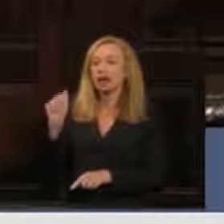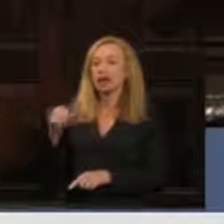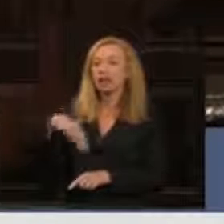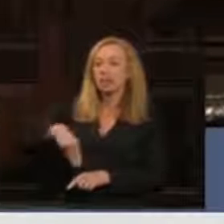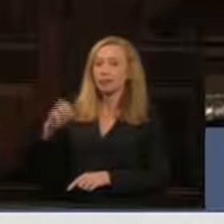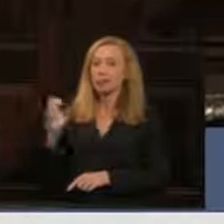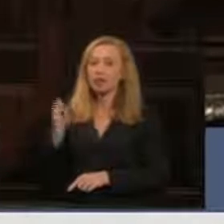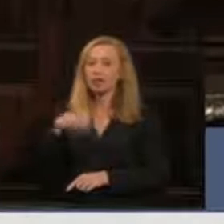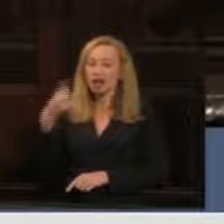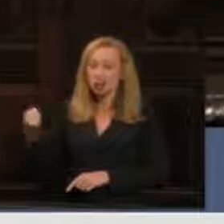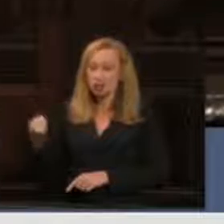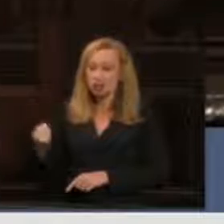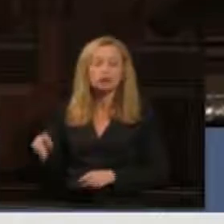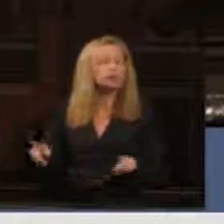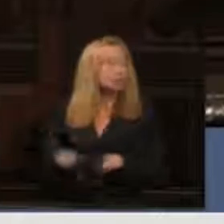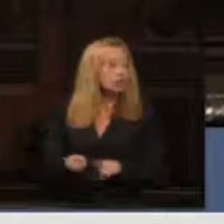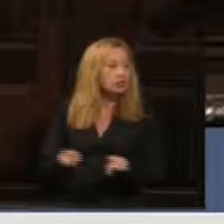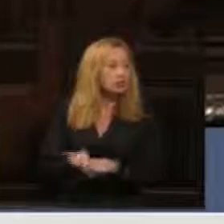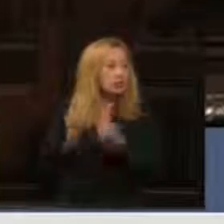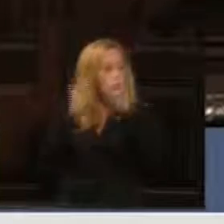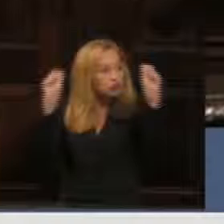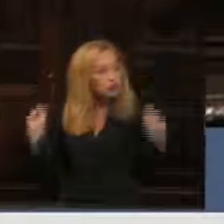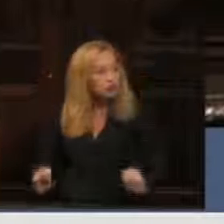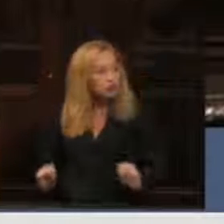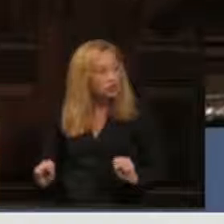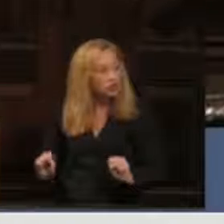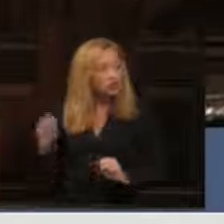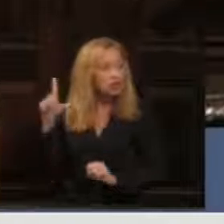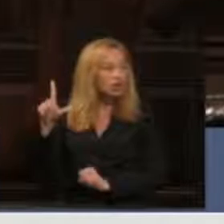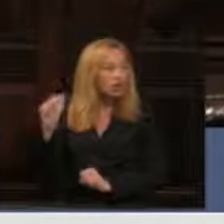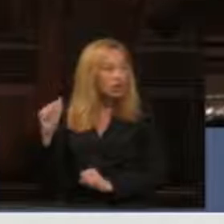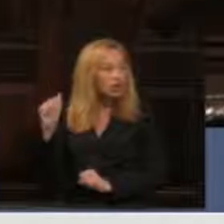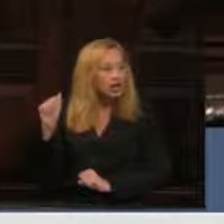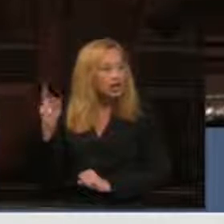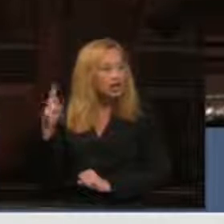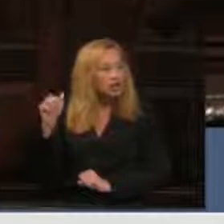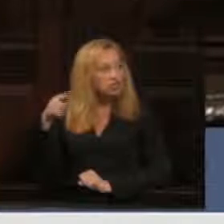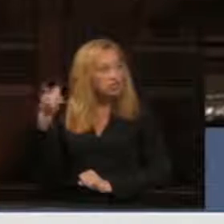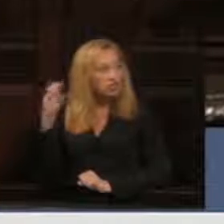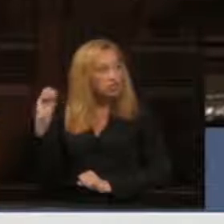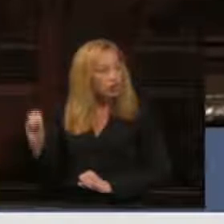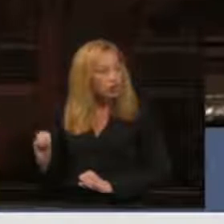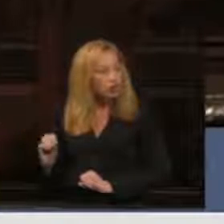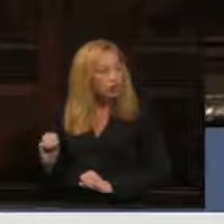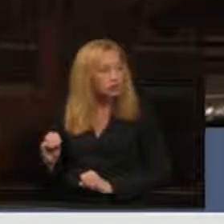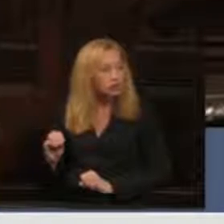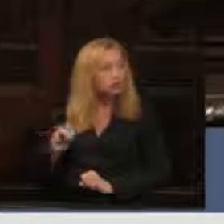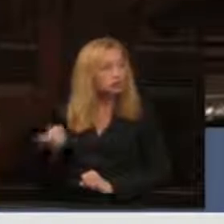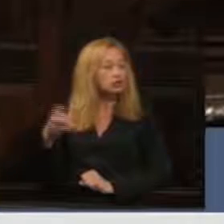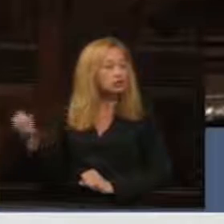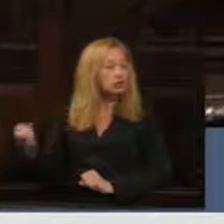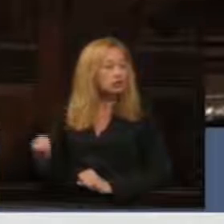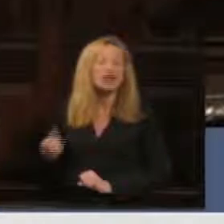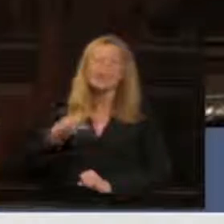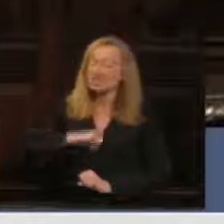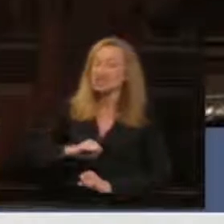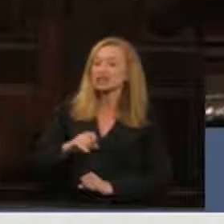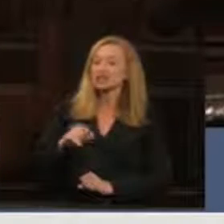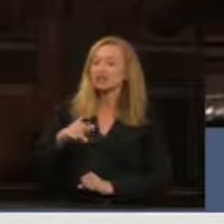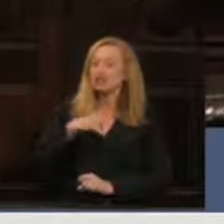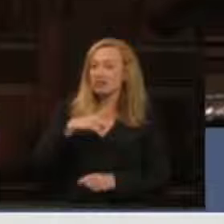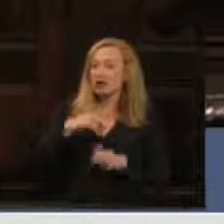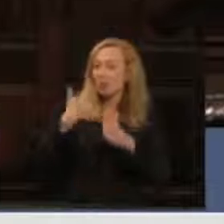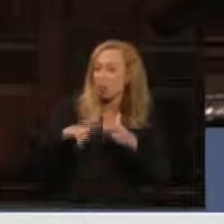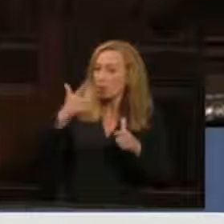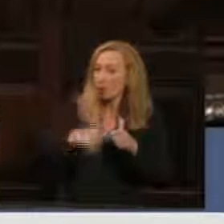e o sistema Imunana Laranjal. Se der um problema na estação de